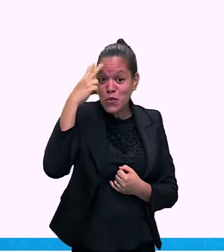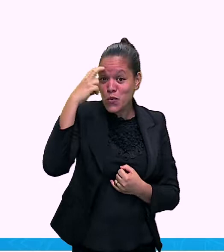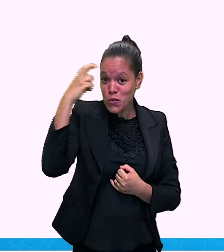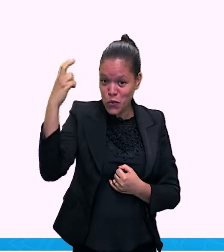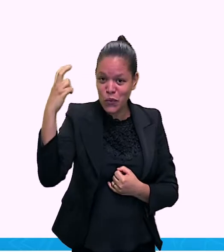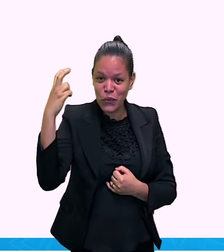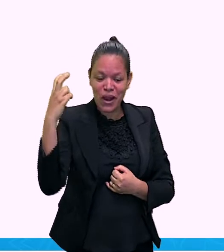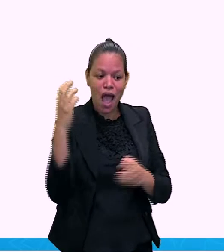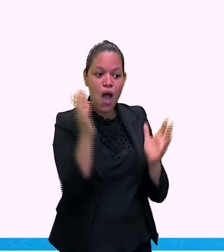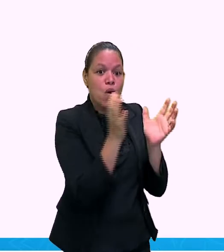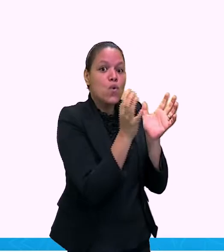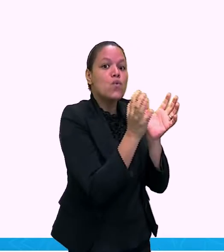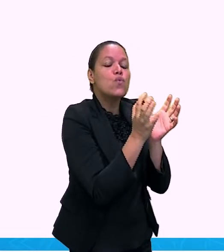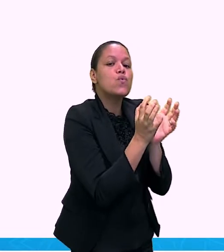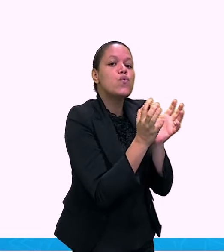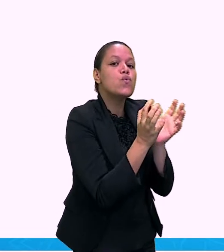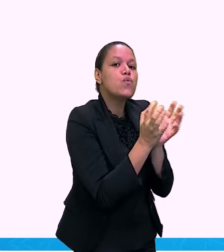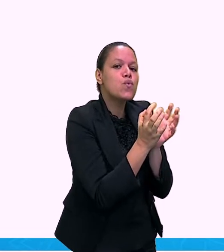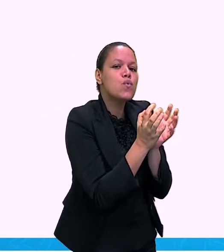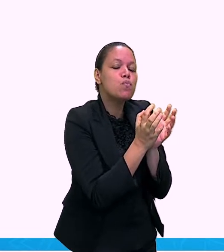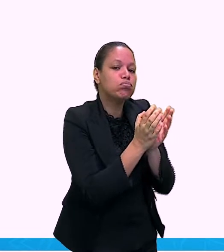quê? Hábitos,